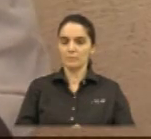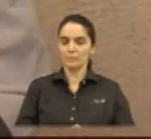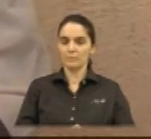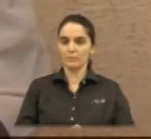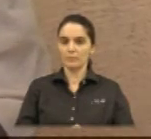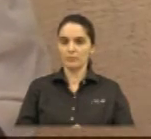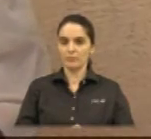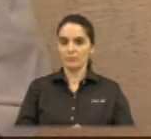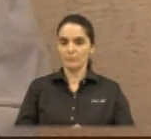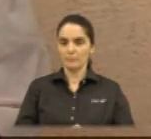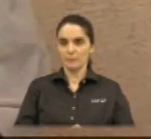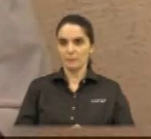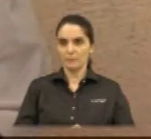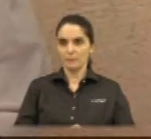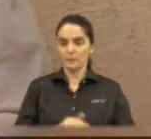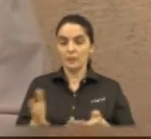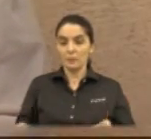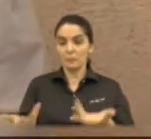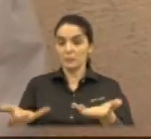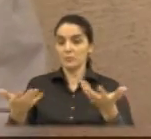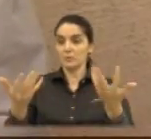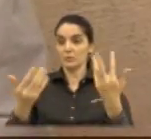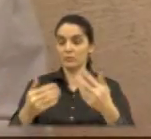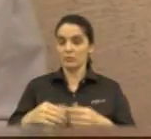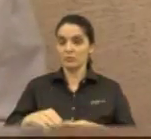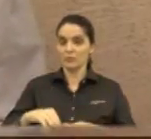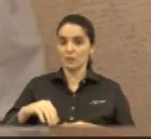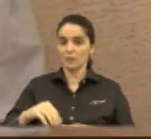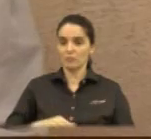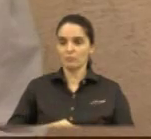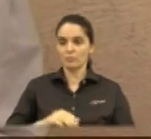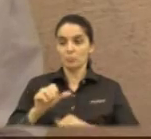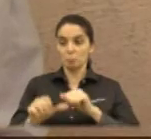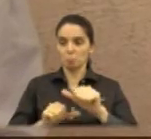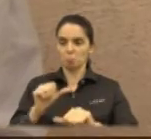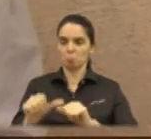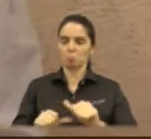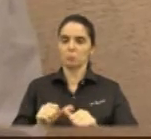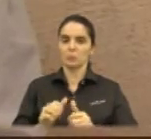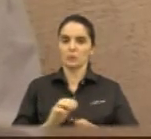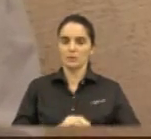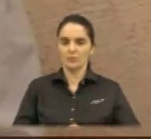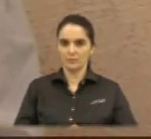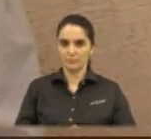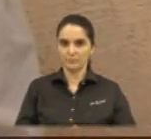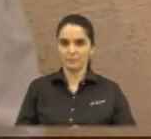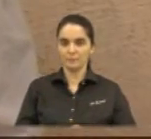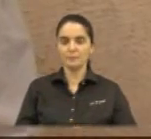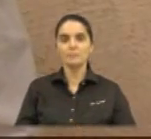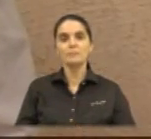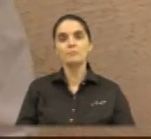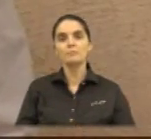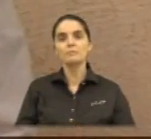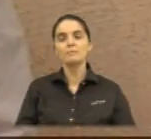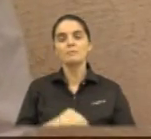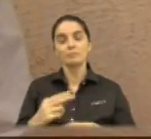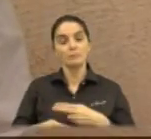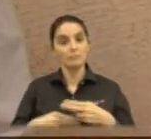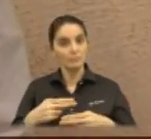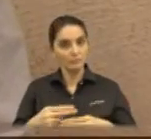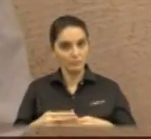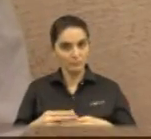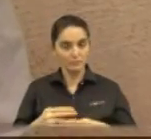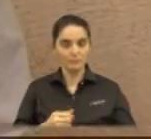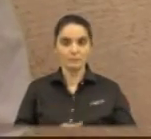motivou a reação ou a sua submissão no momento da sua vida. Então, para